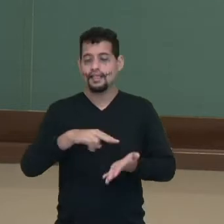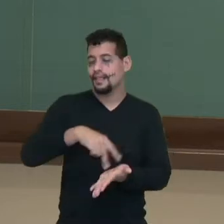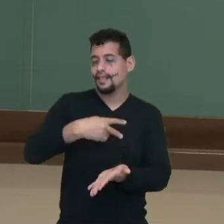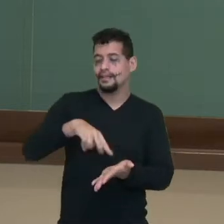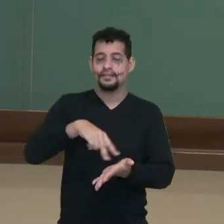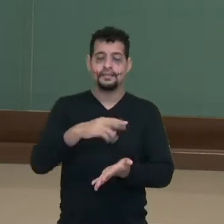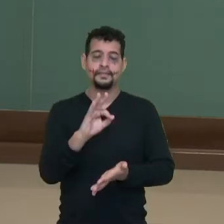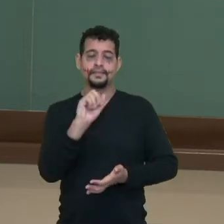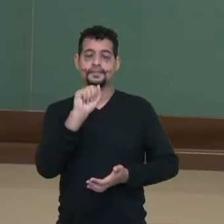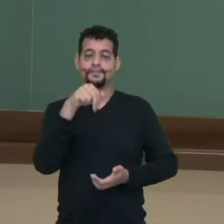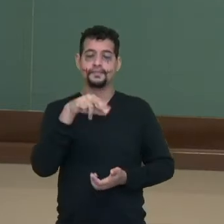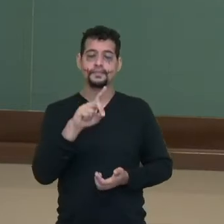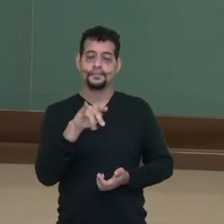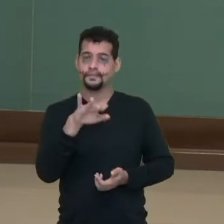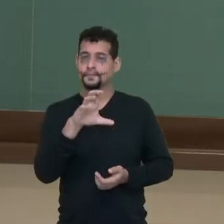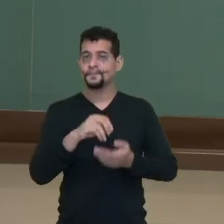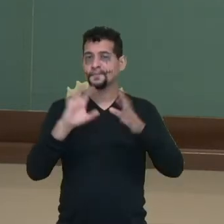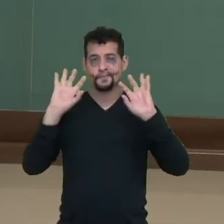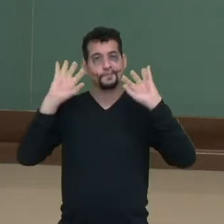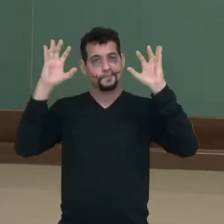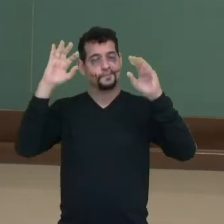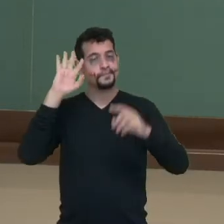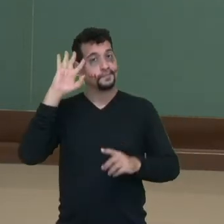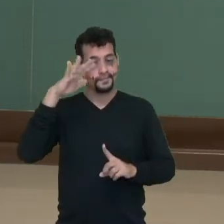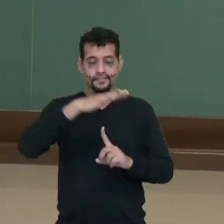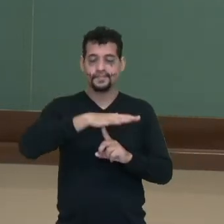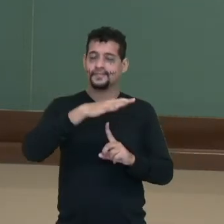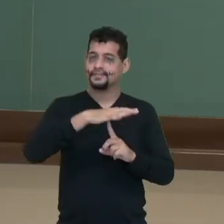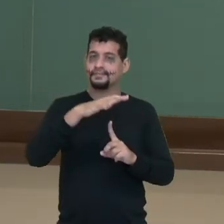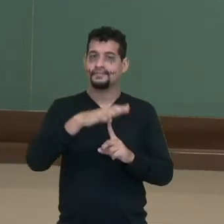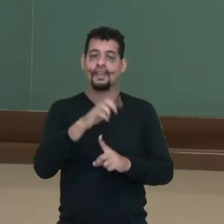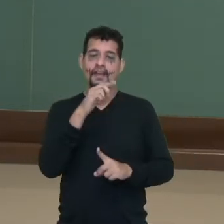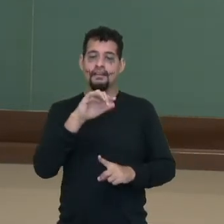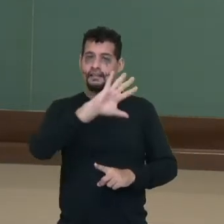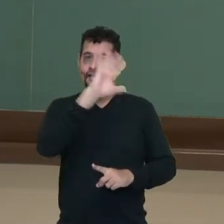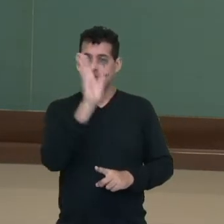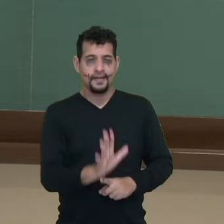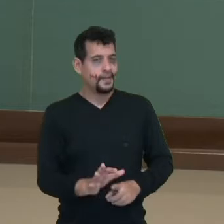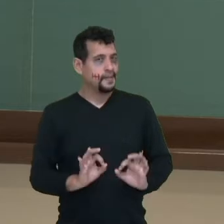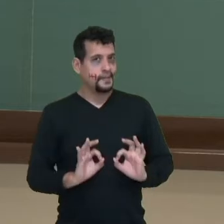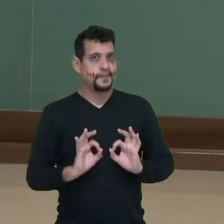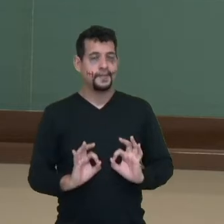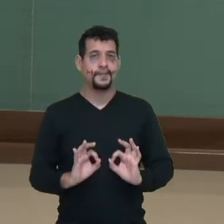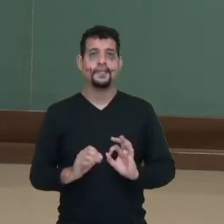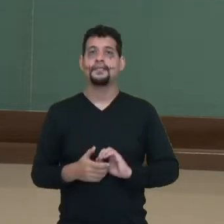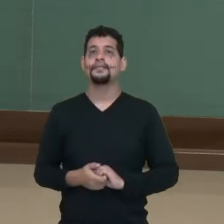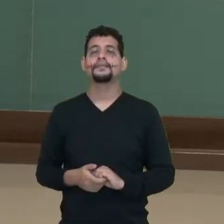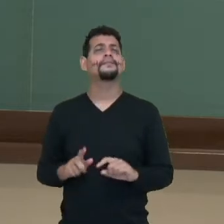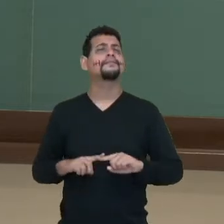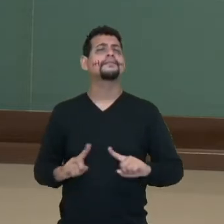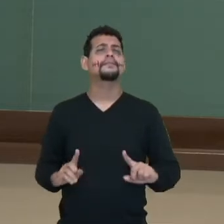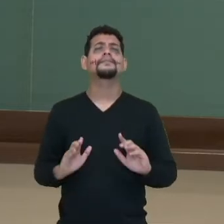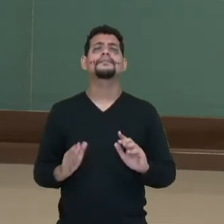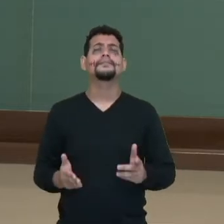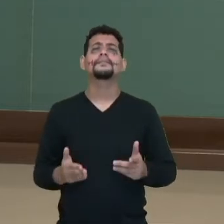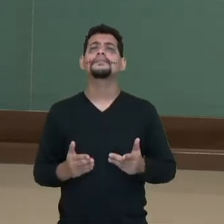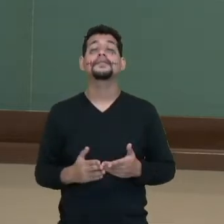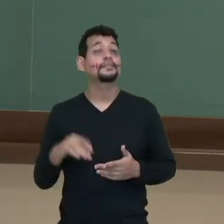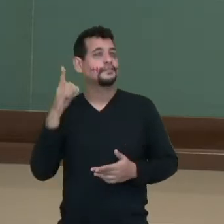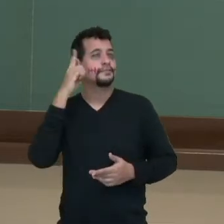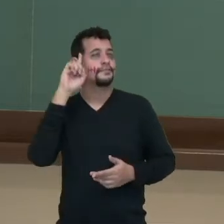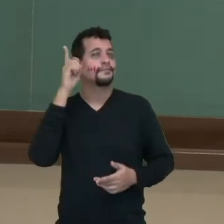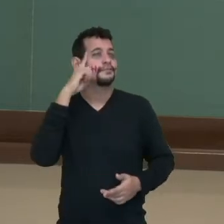É uma festa típica paranaense do litoral, certo? Bueno, y ahora, Día de